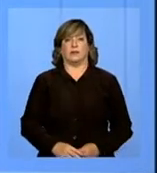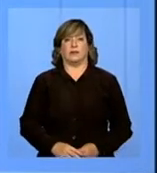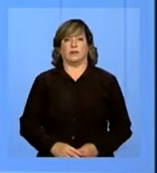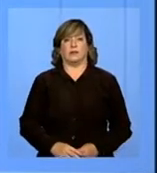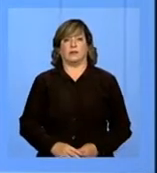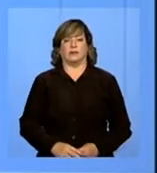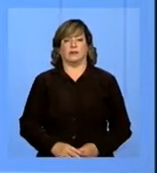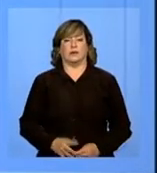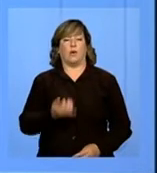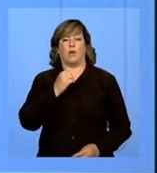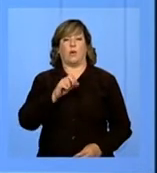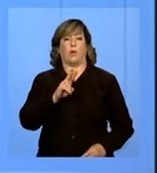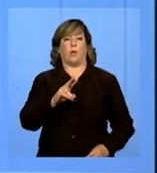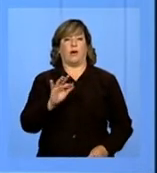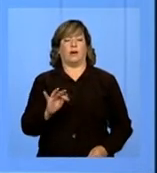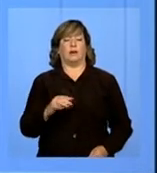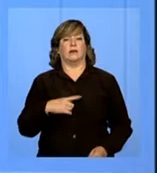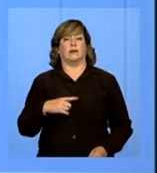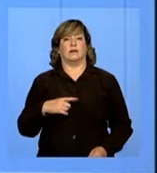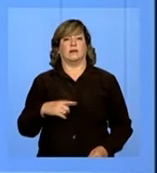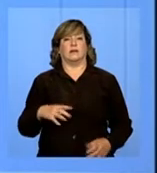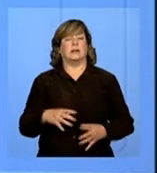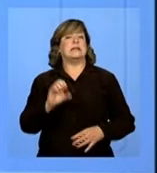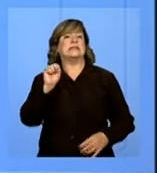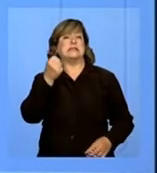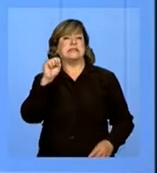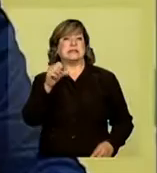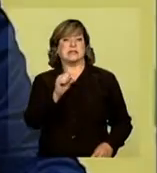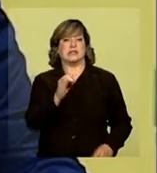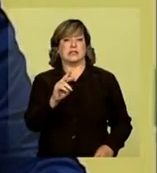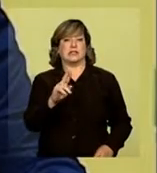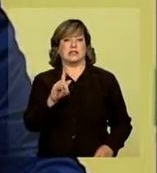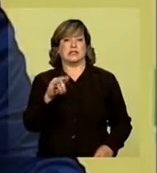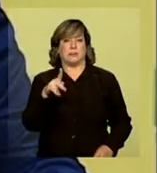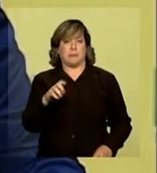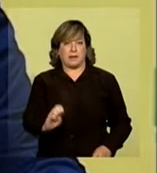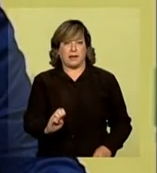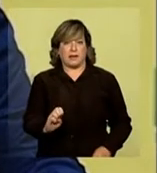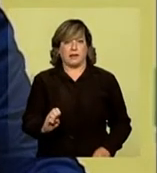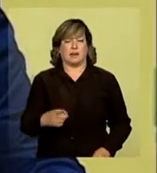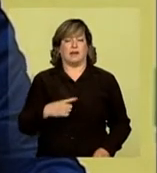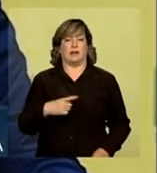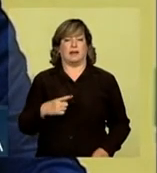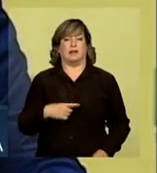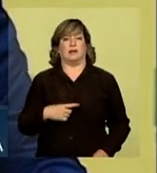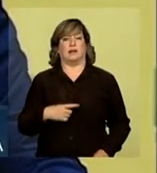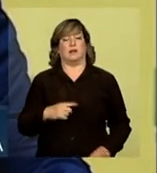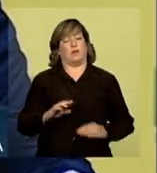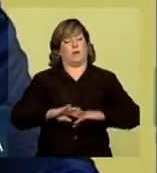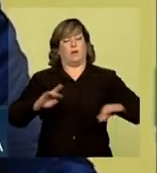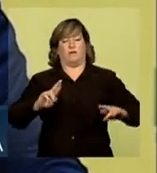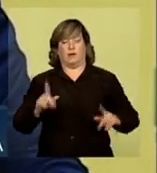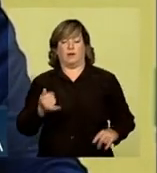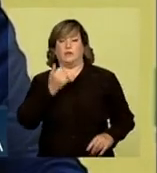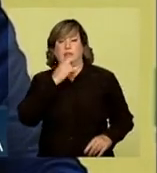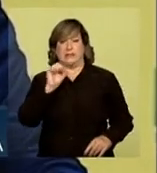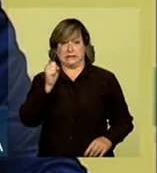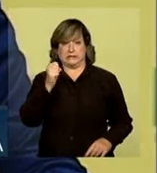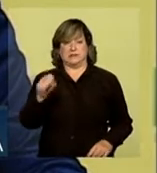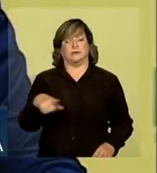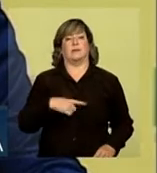já desculpe o FS unidade federal de Sergipe eu falei foi um pedaço não é uffs que a fronteira sul Sergipe